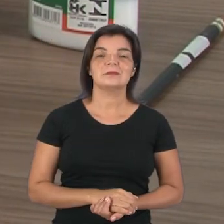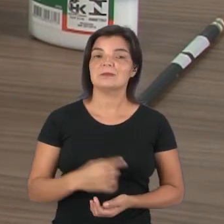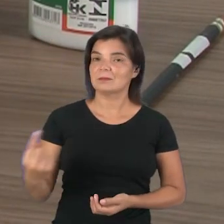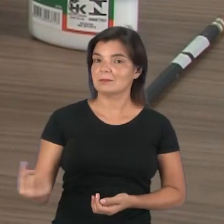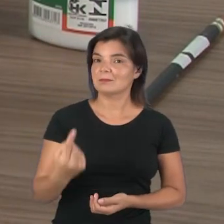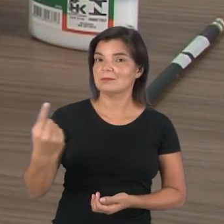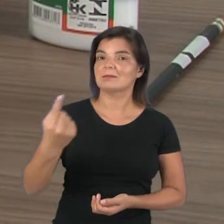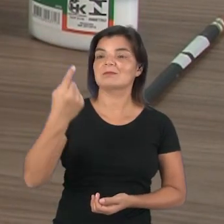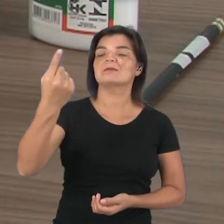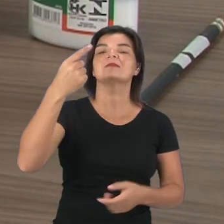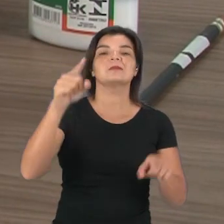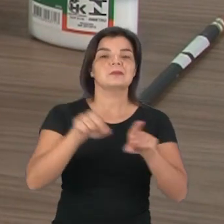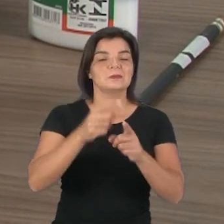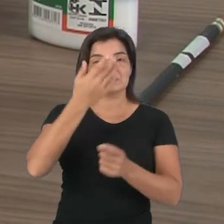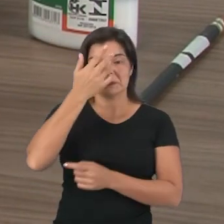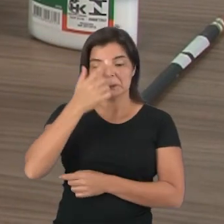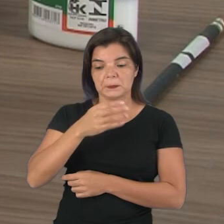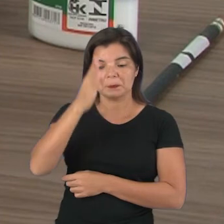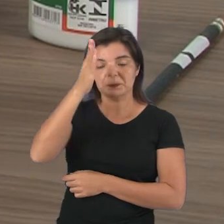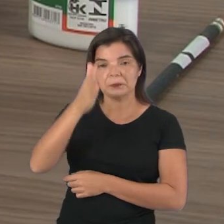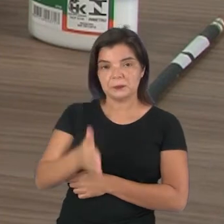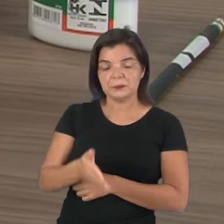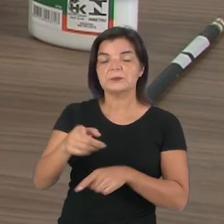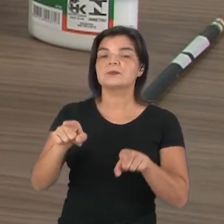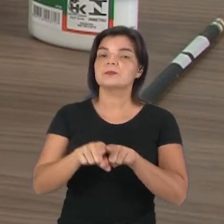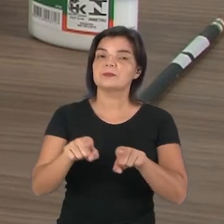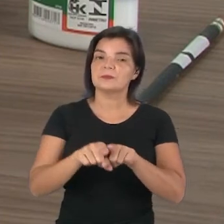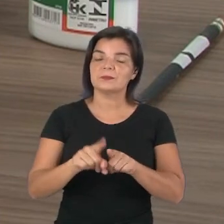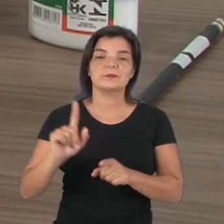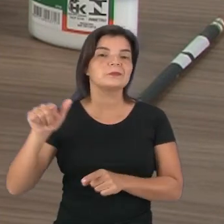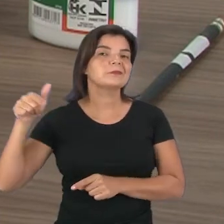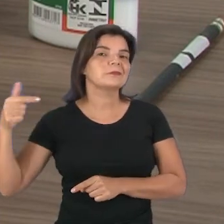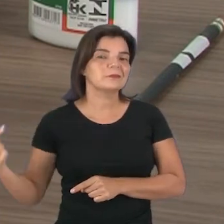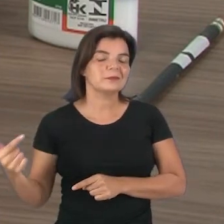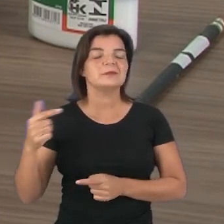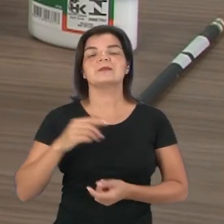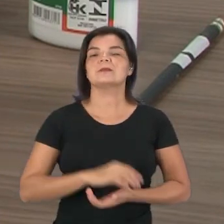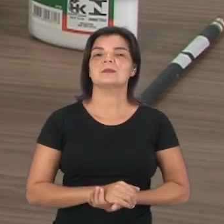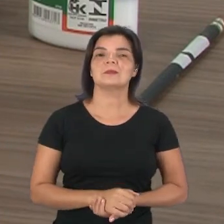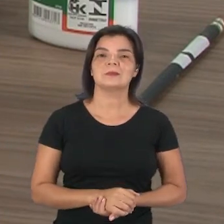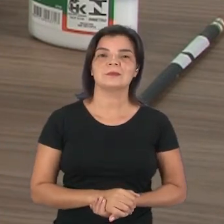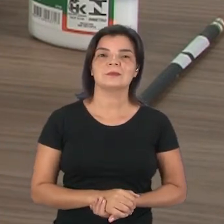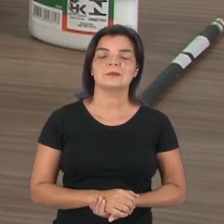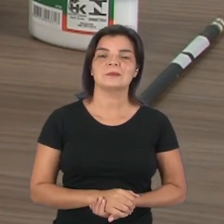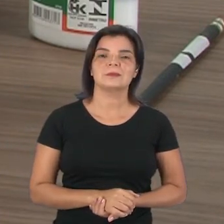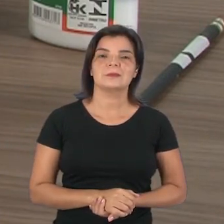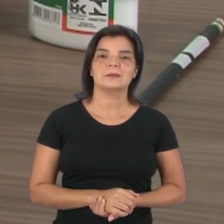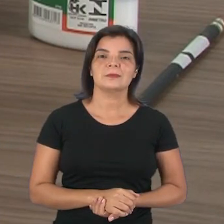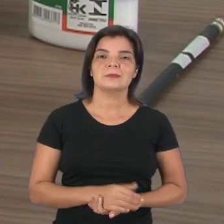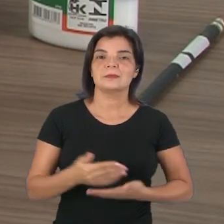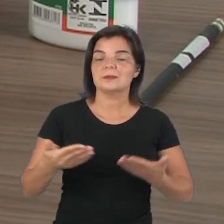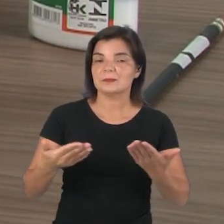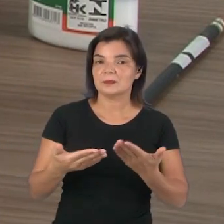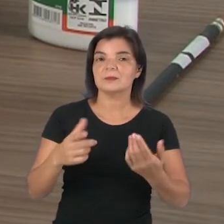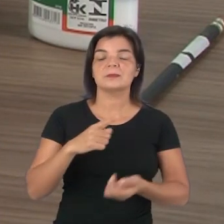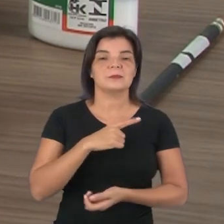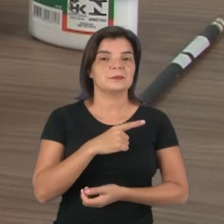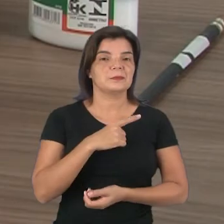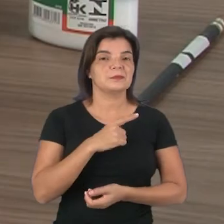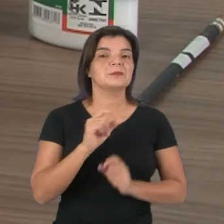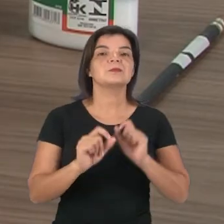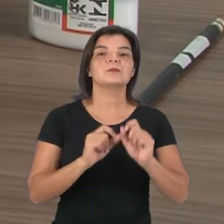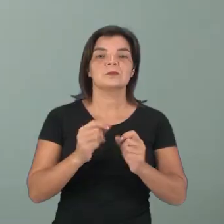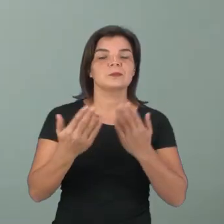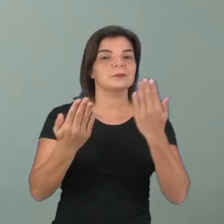a criança que está no meio e a criança que está na outra ponta, certo? Aqui estamos o